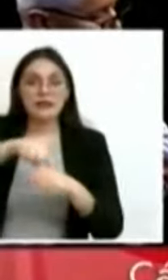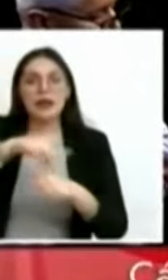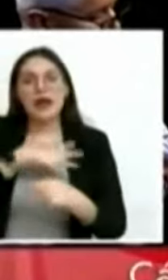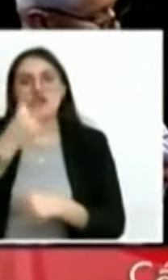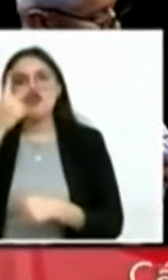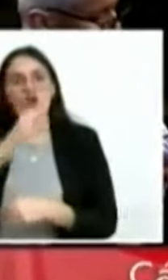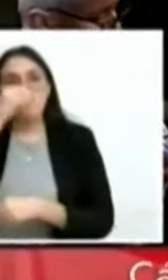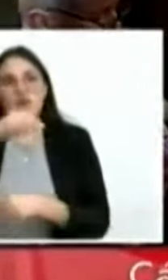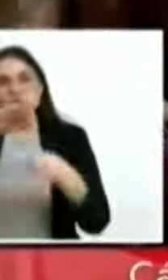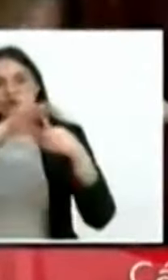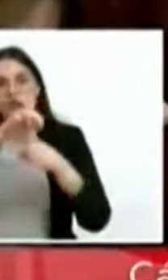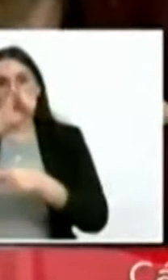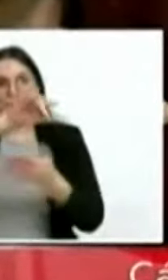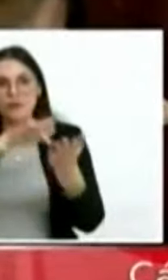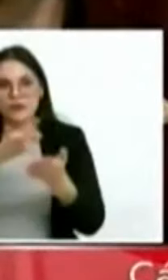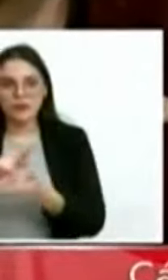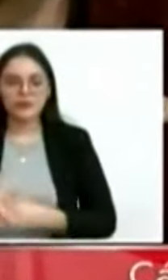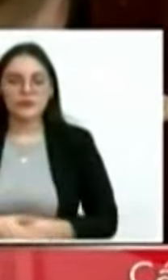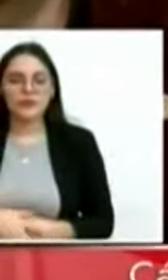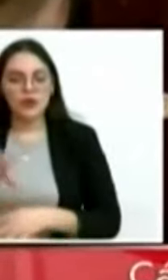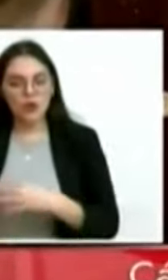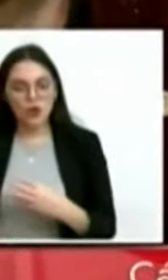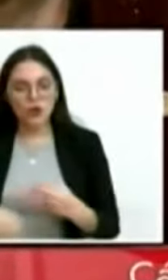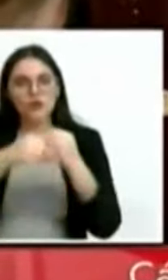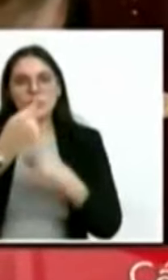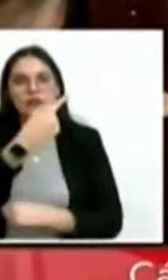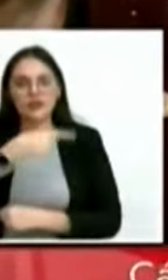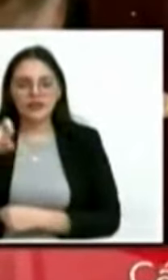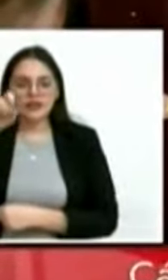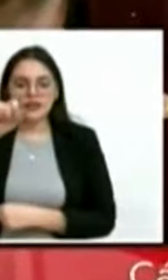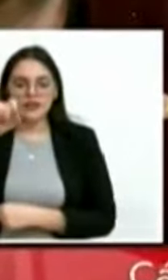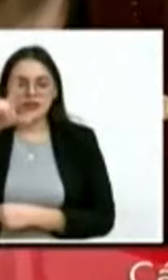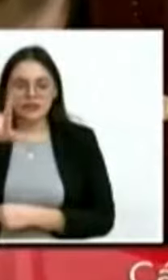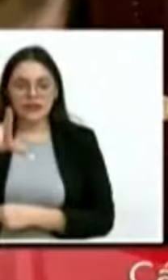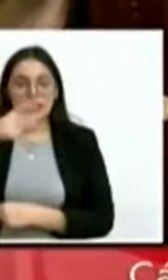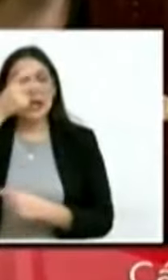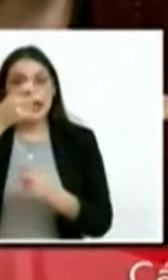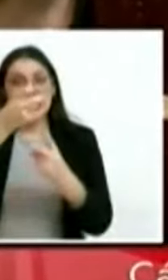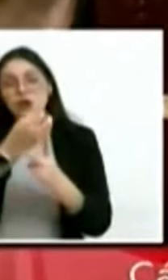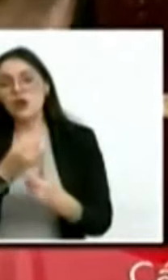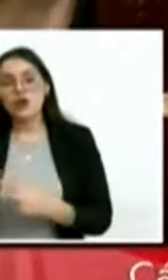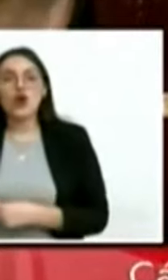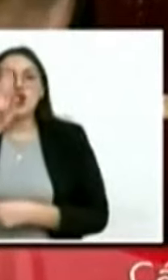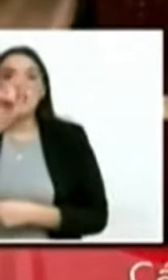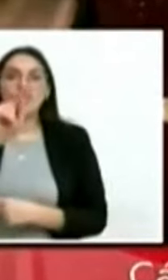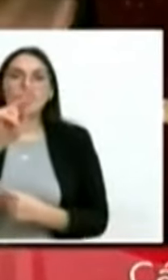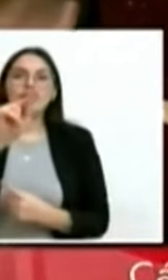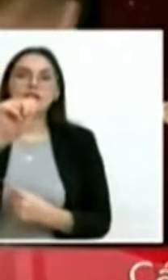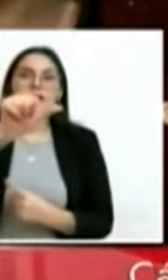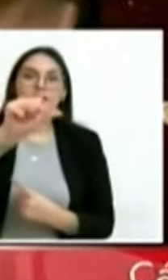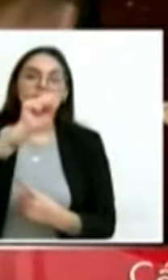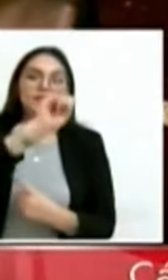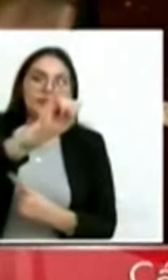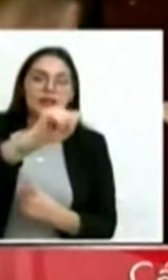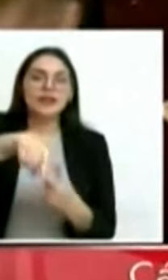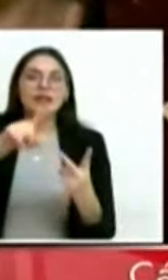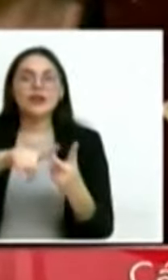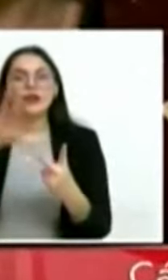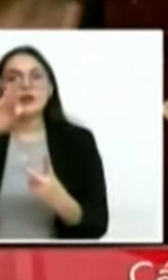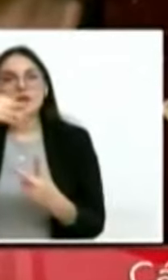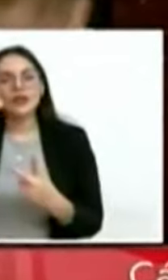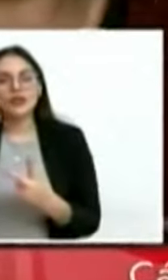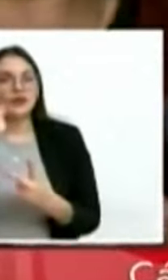Se emitieron un total de 127 votos, de los cuales fueron 86 votos a favor, 41 votos en contra